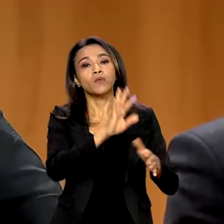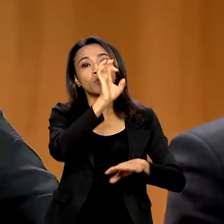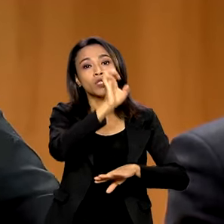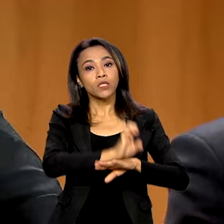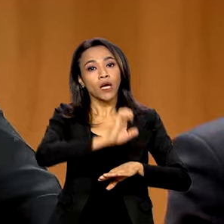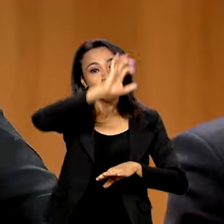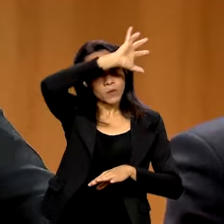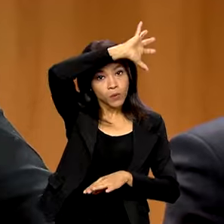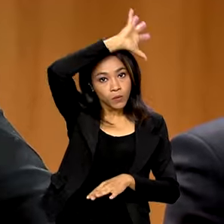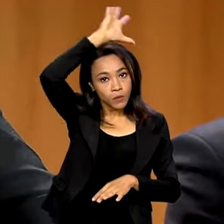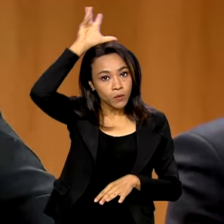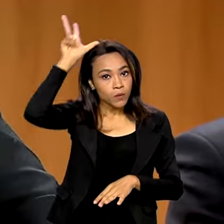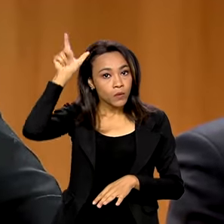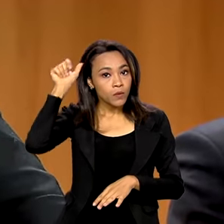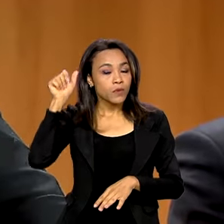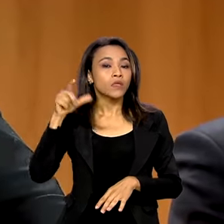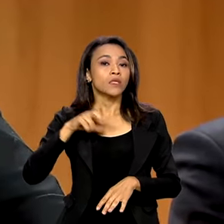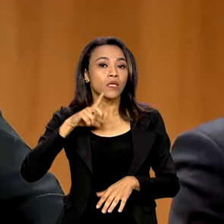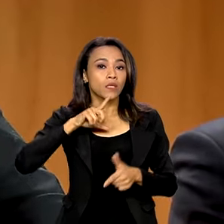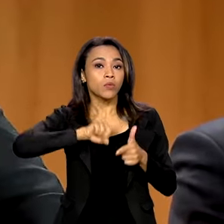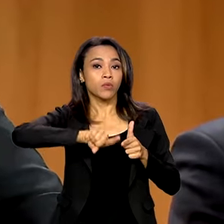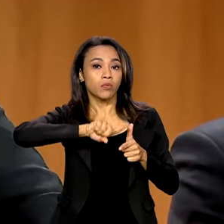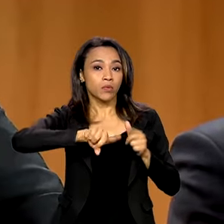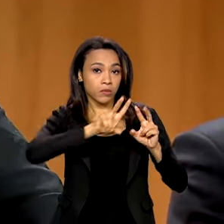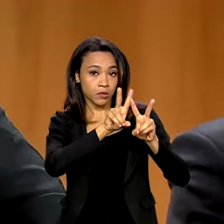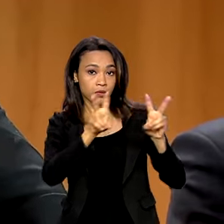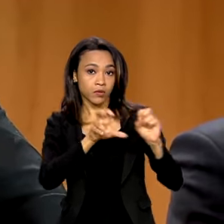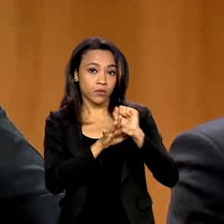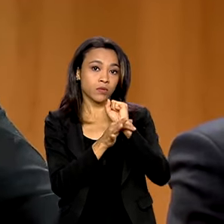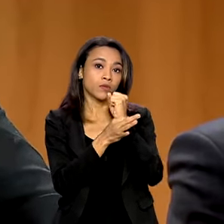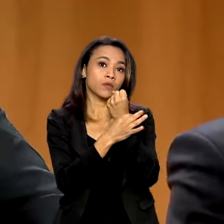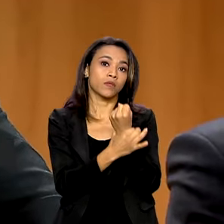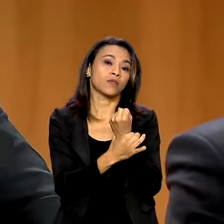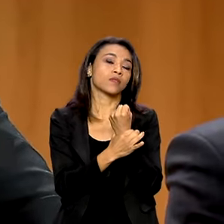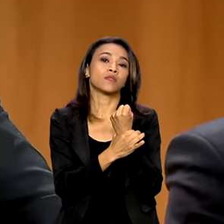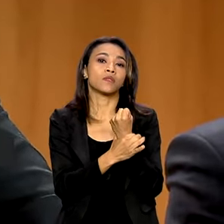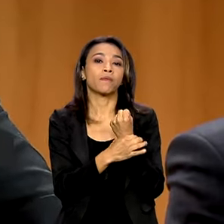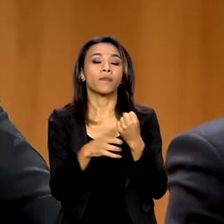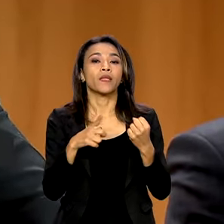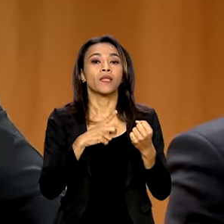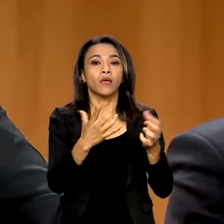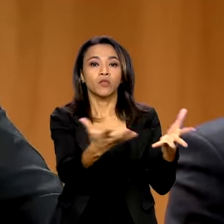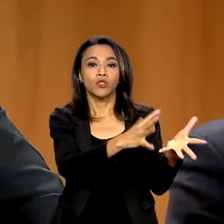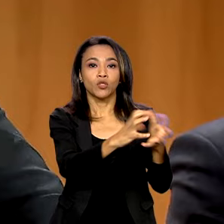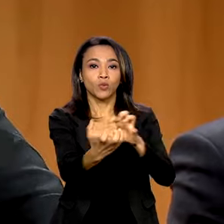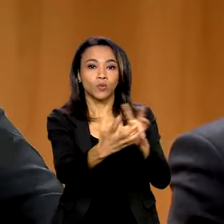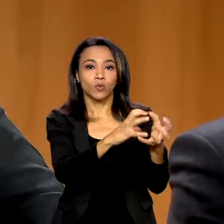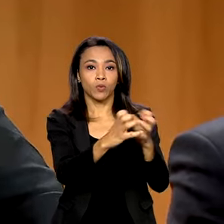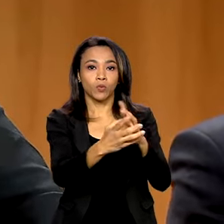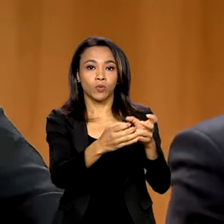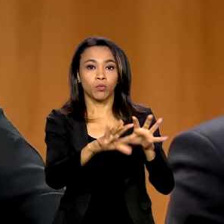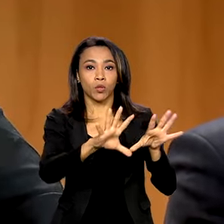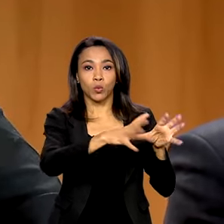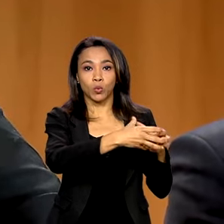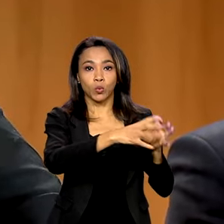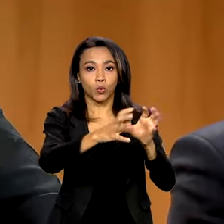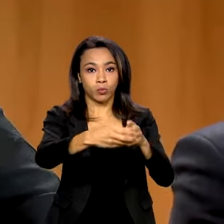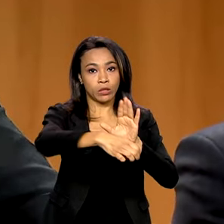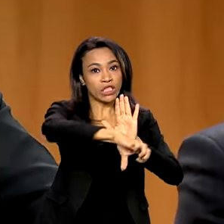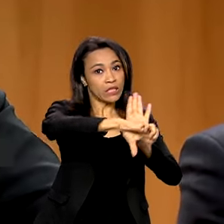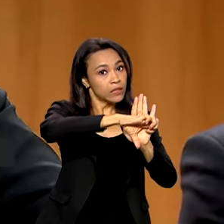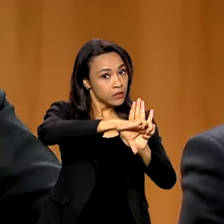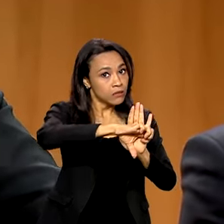uma crise de segurança pública envolvendo disputa entre facções e nós